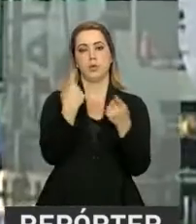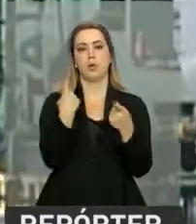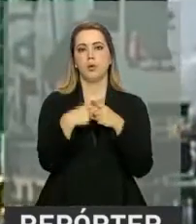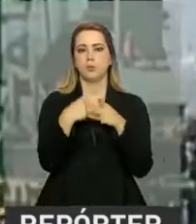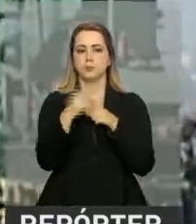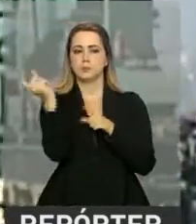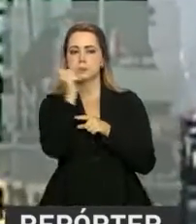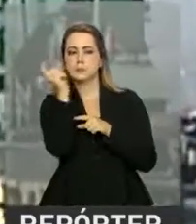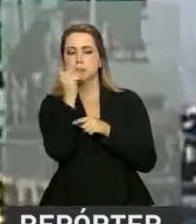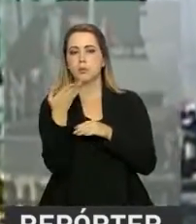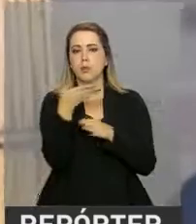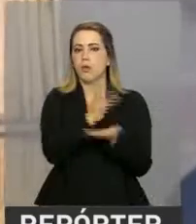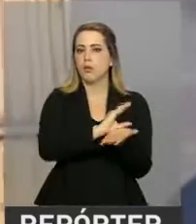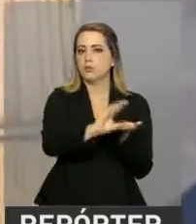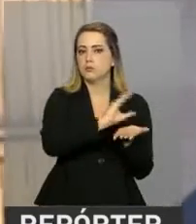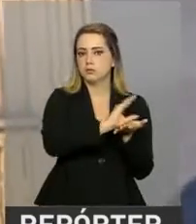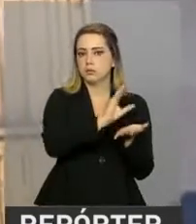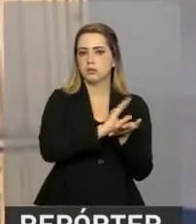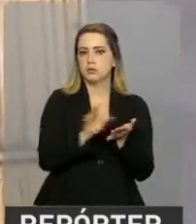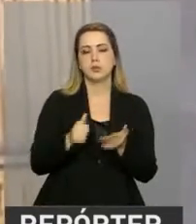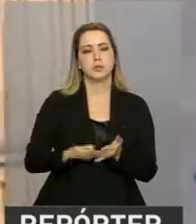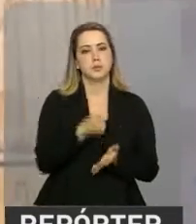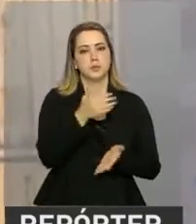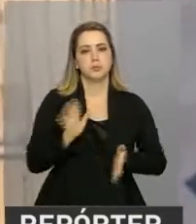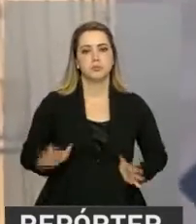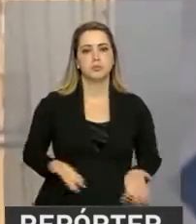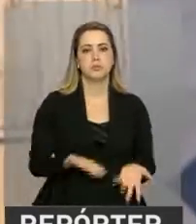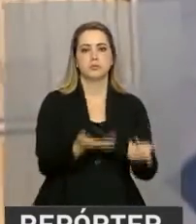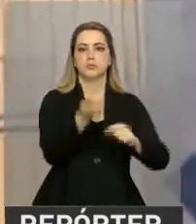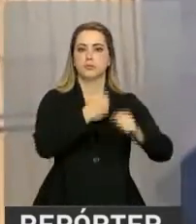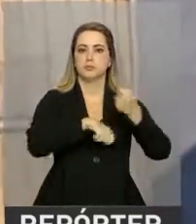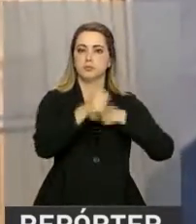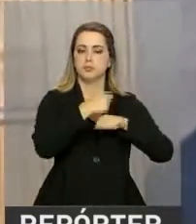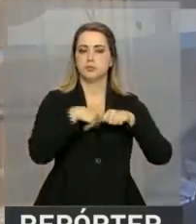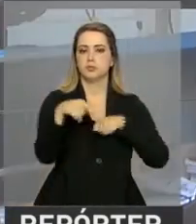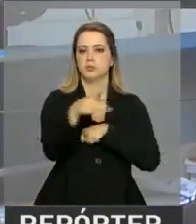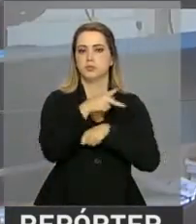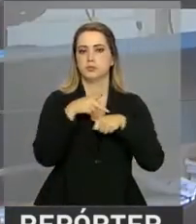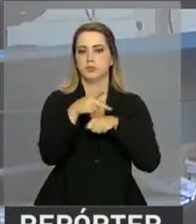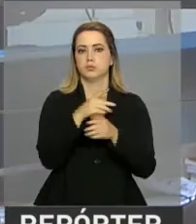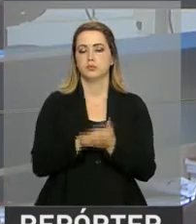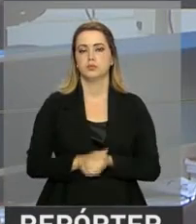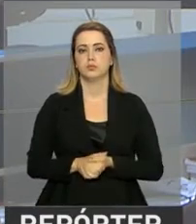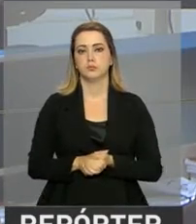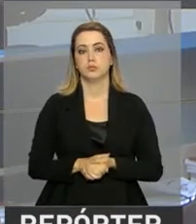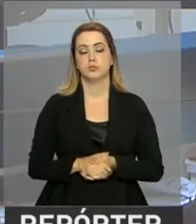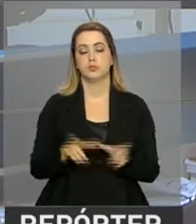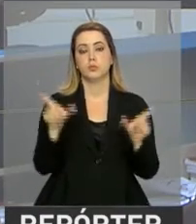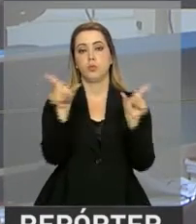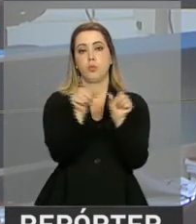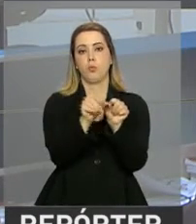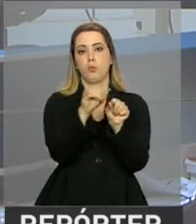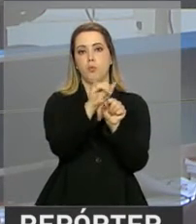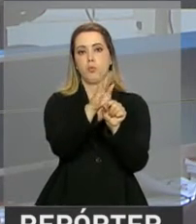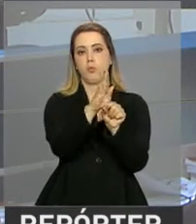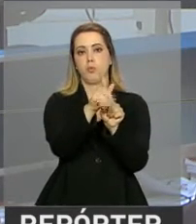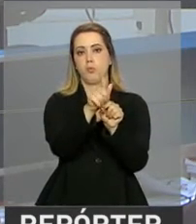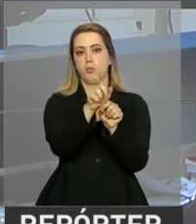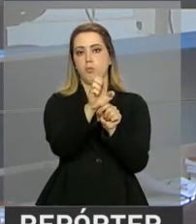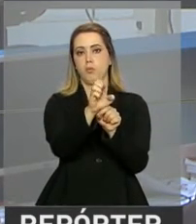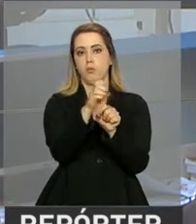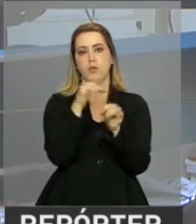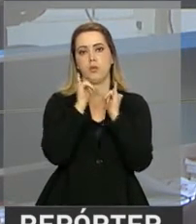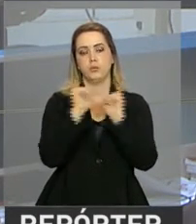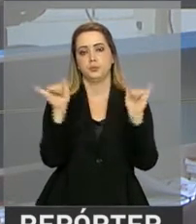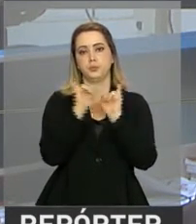atrai recursos estrangeiros e ajuda a impulsionar a economia do país e o ibge divulgou os dados de setembro